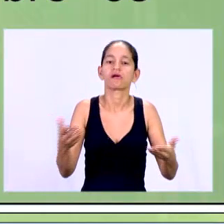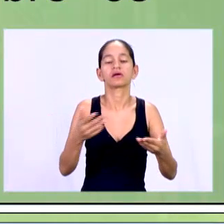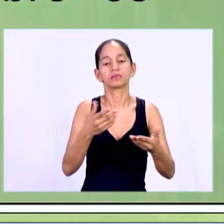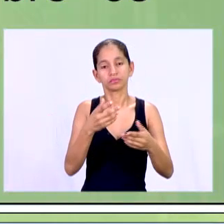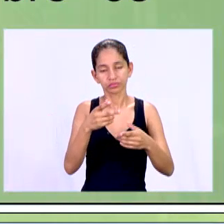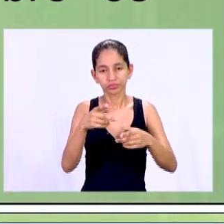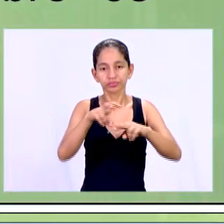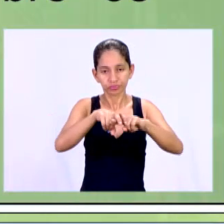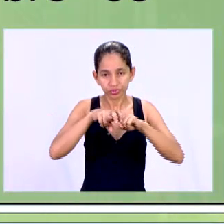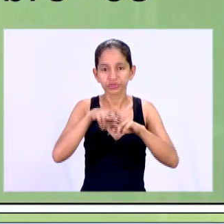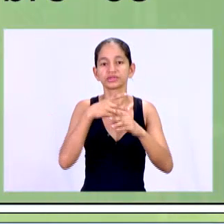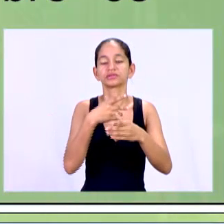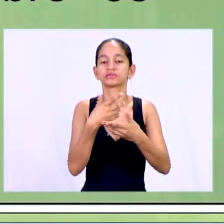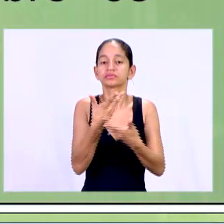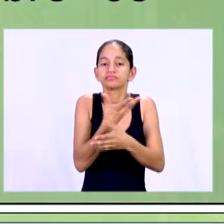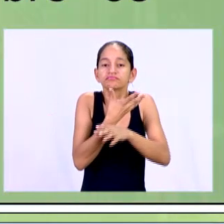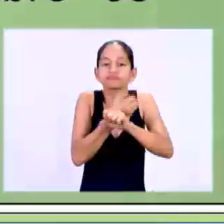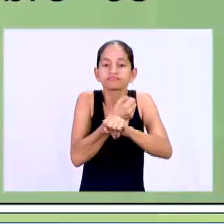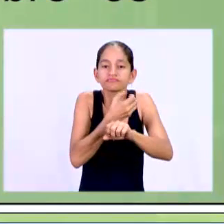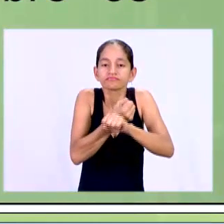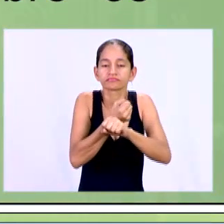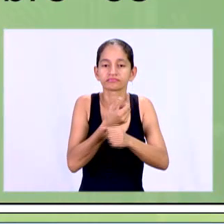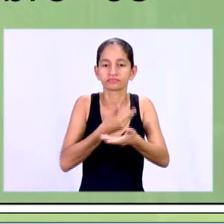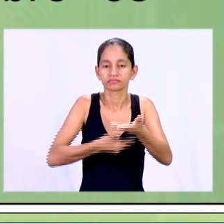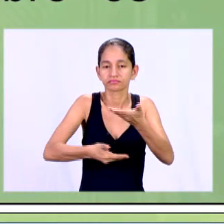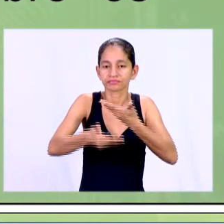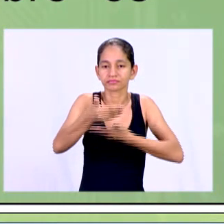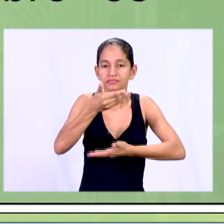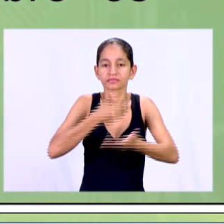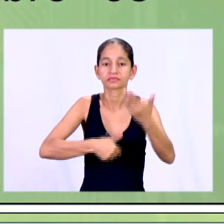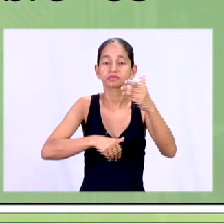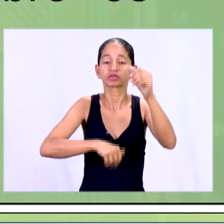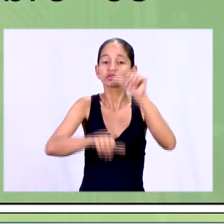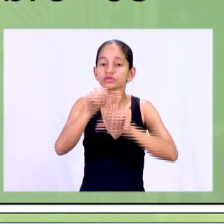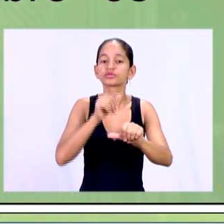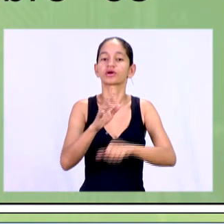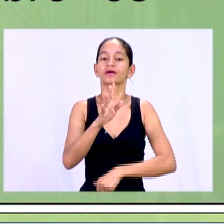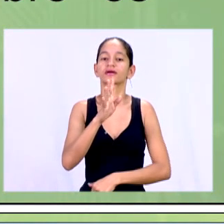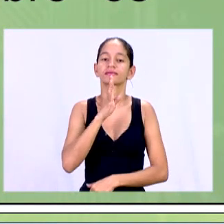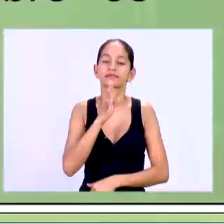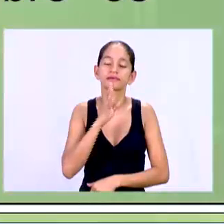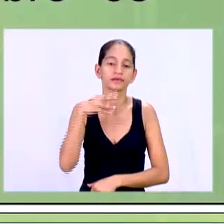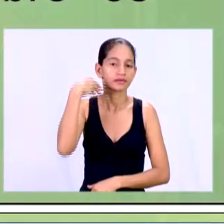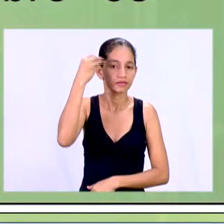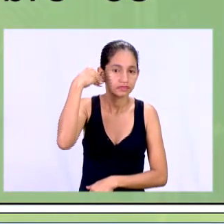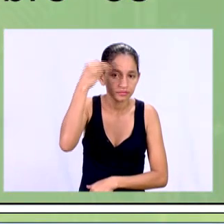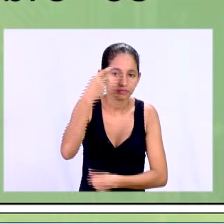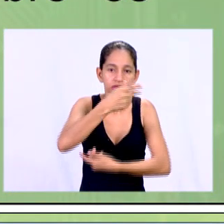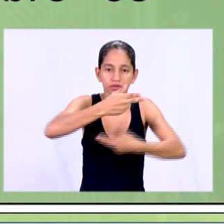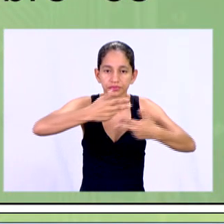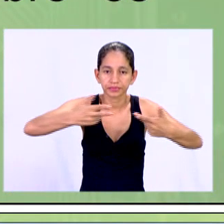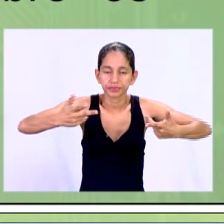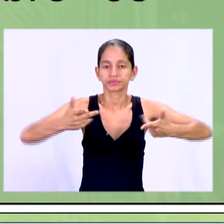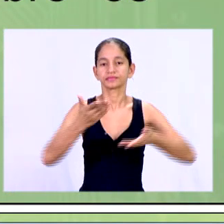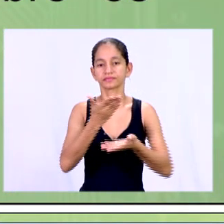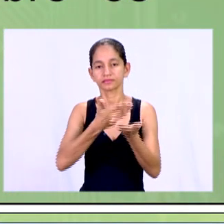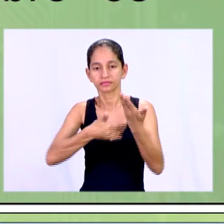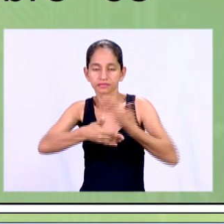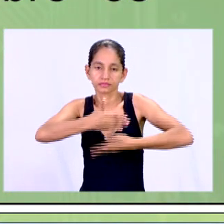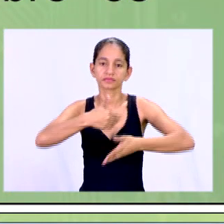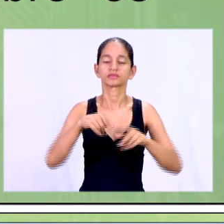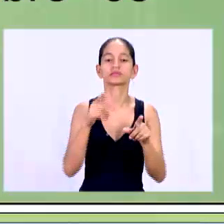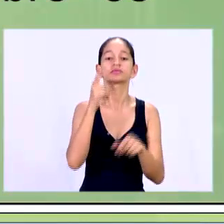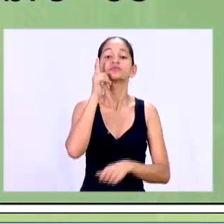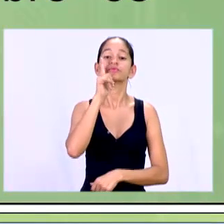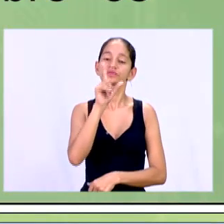pelo direito de falar. Quem pode falar, né? A partir